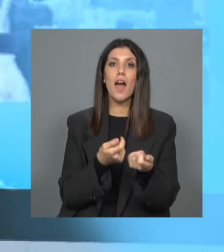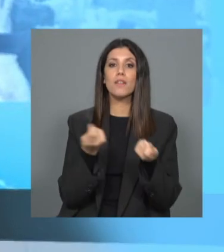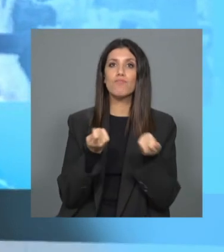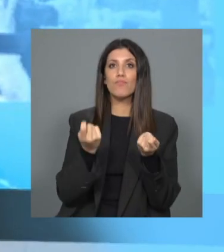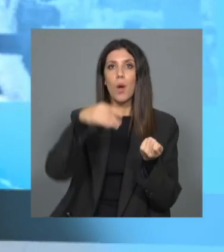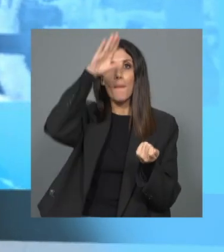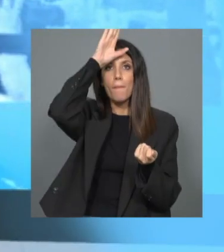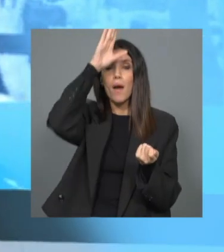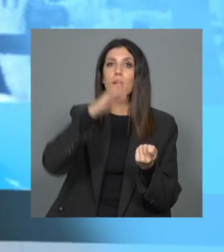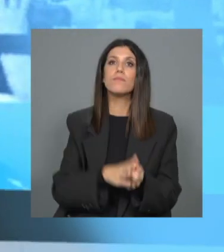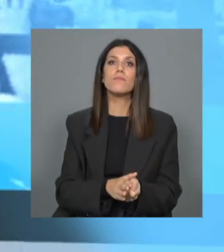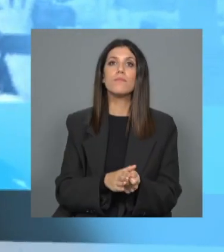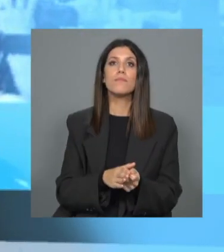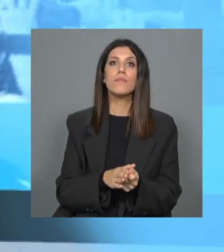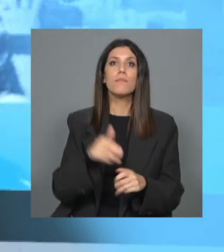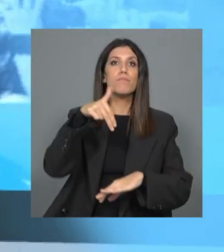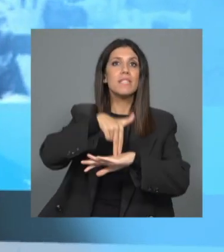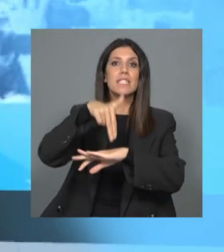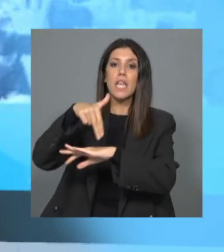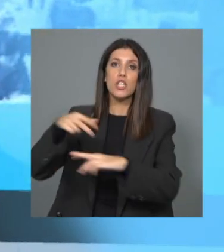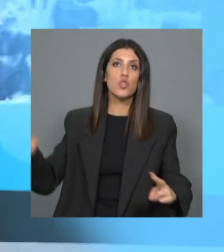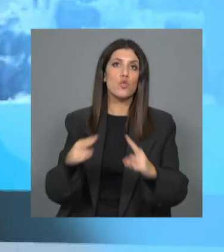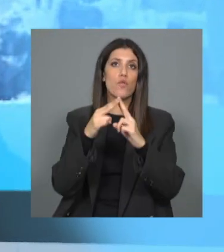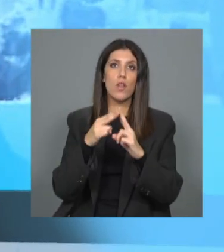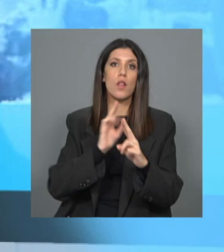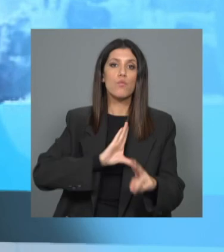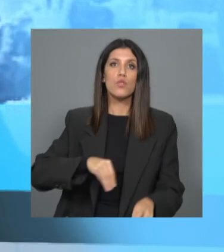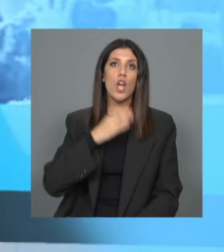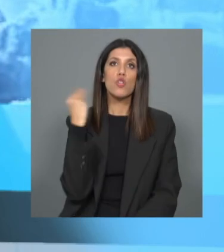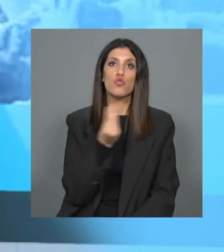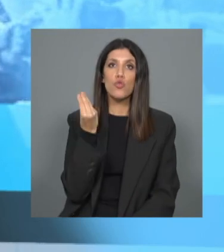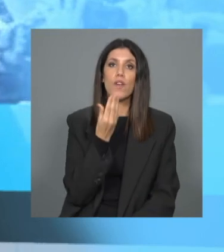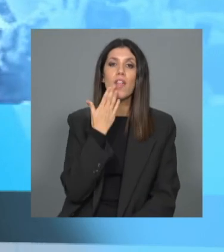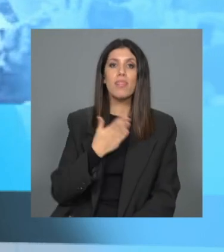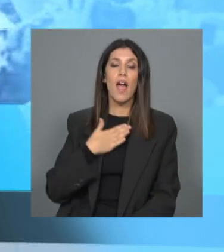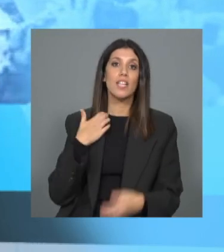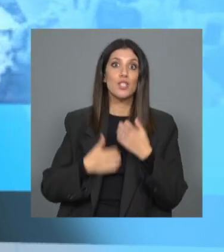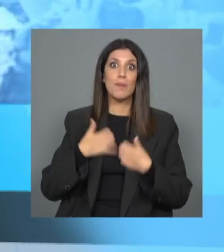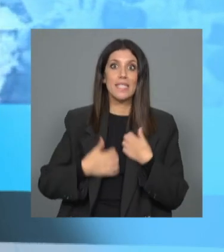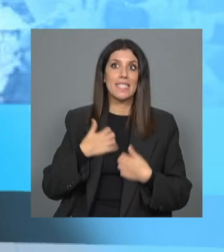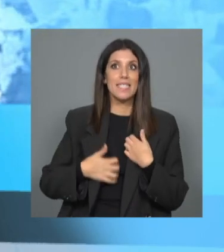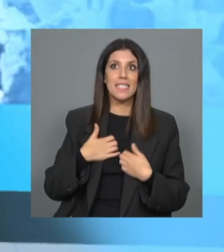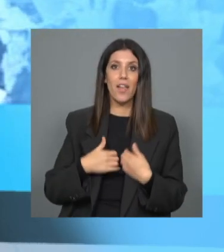Francisco. Sinodalidade e, sobretudo, a presença na Jornada Mundial da Juventude geram expectativa